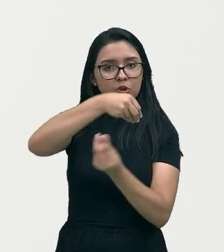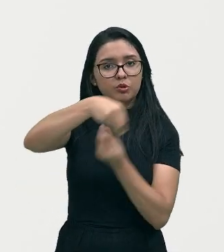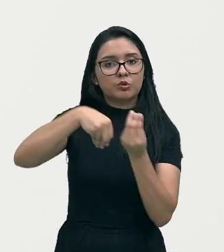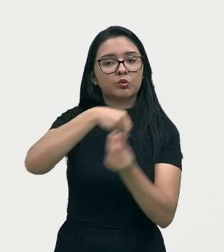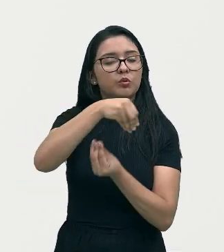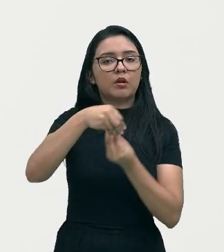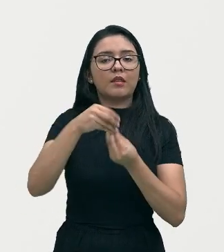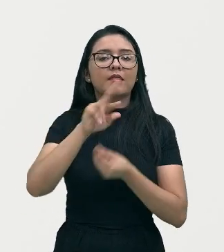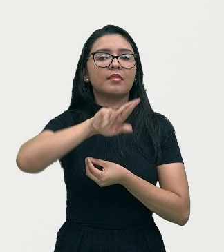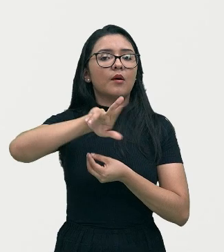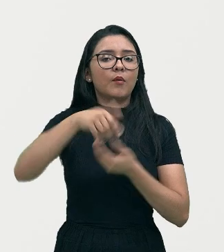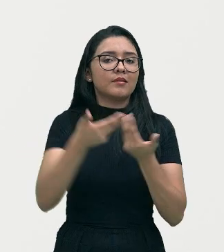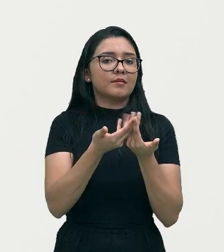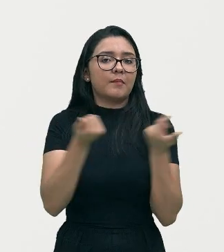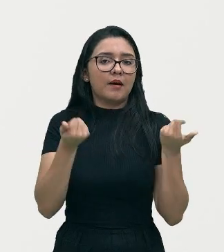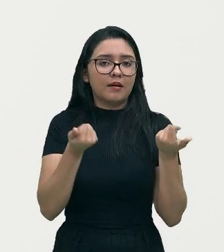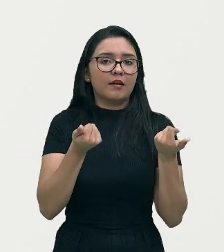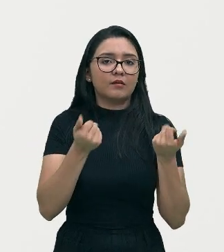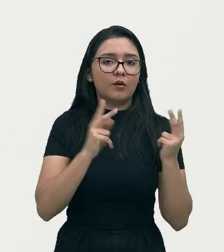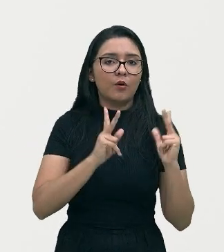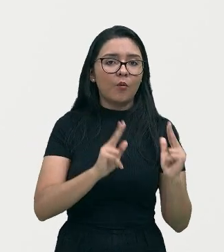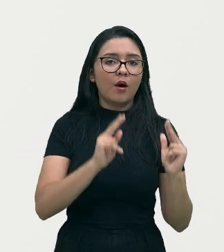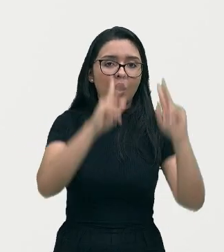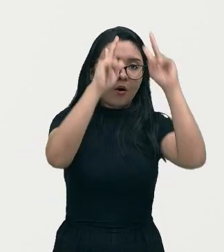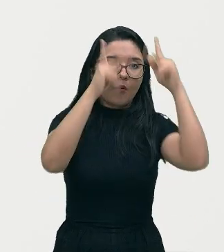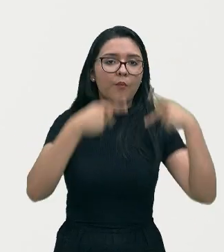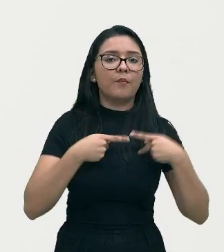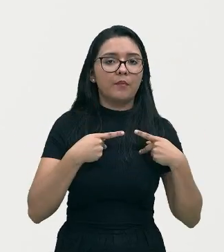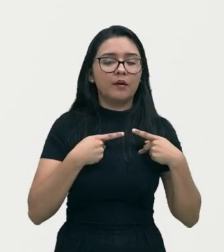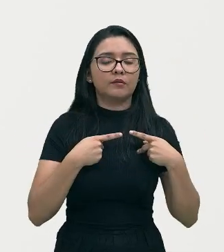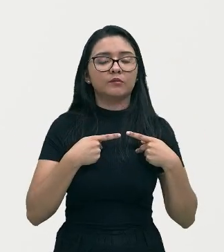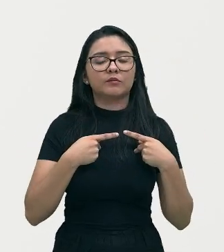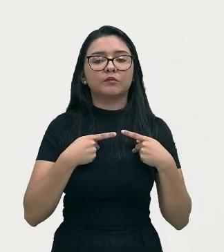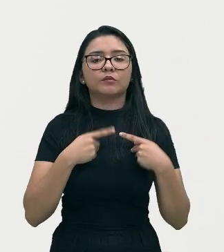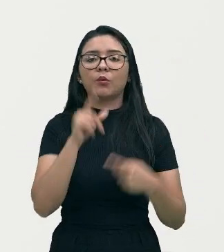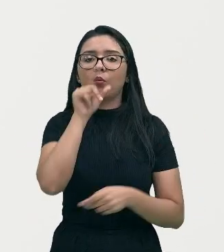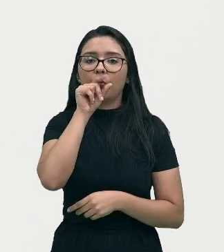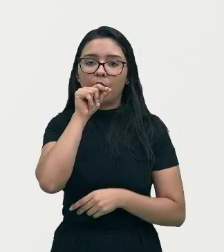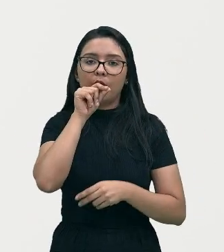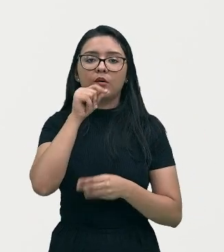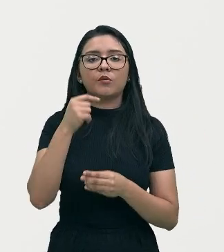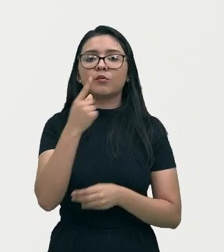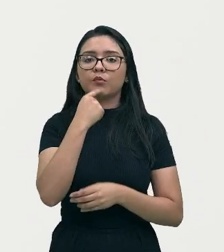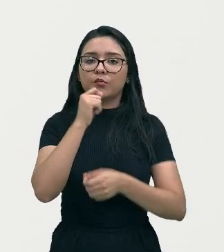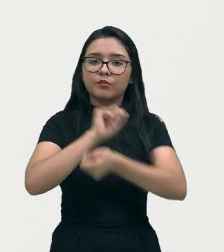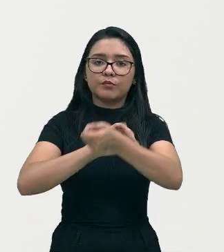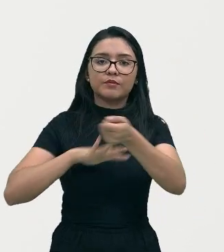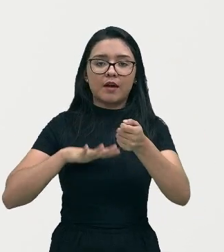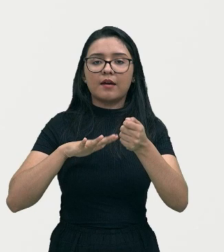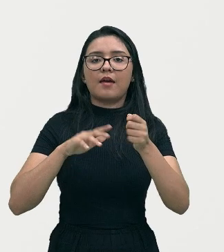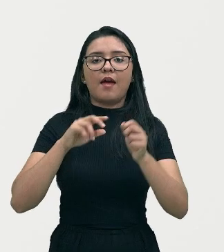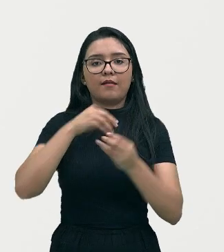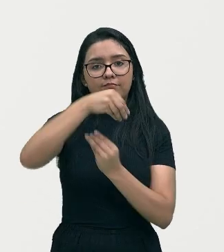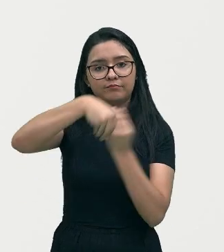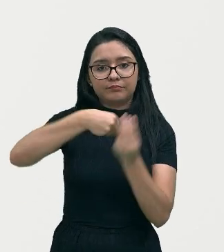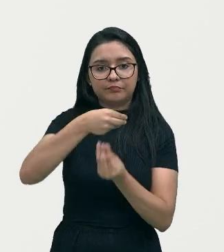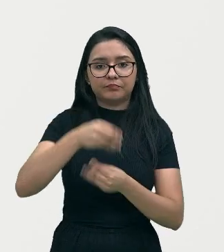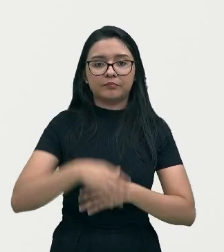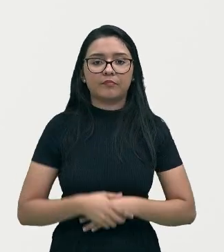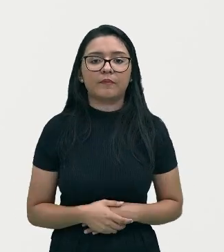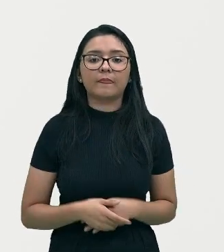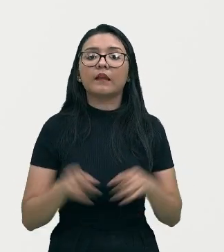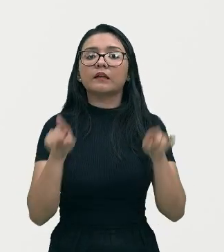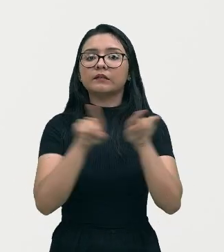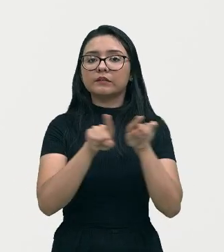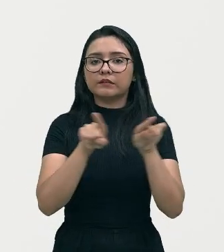Vai ter um pouco de mistura ali do sangue venoso com o sangue arterial, tá? Nos anfíbios, a gente